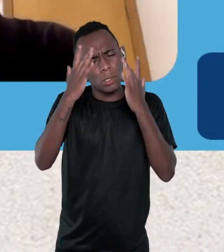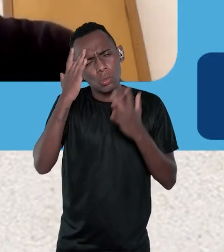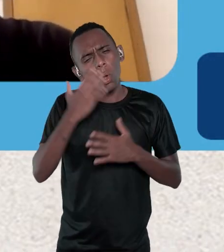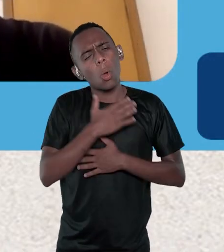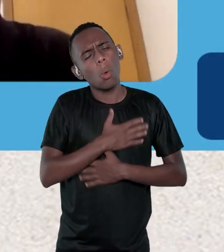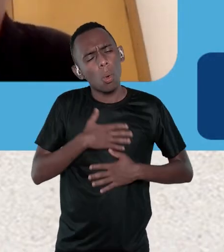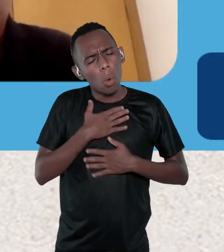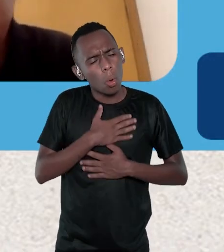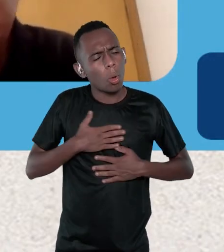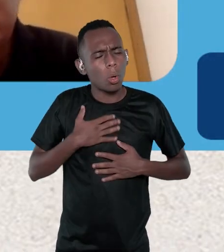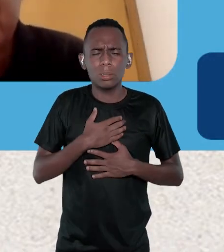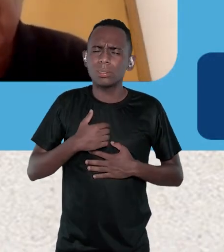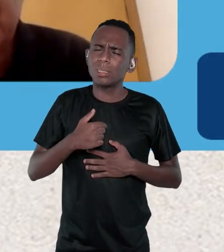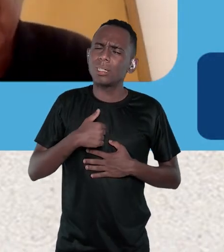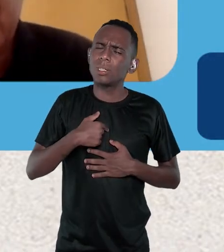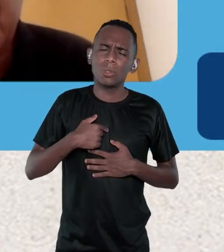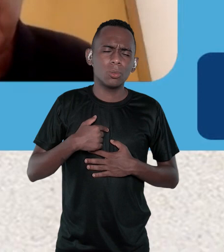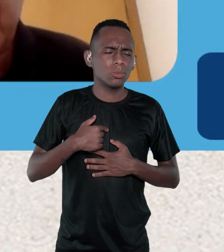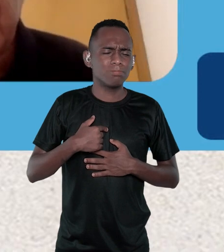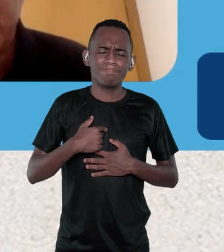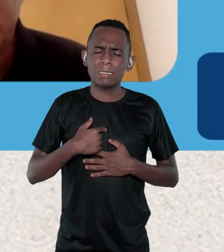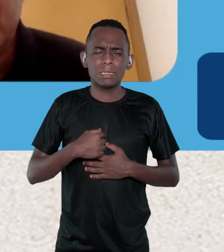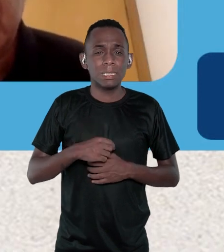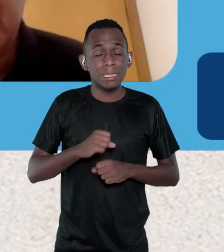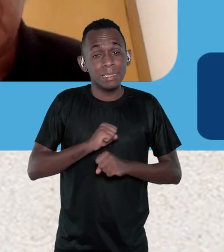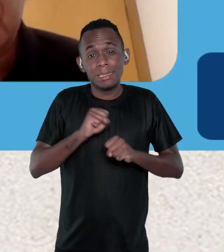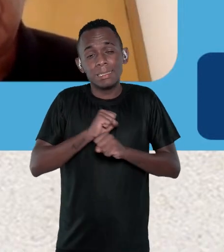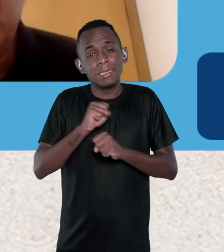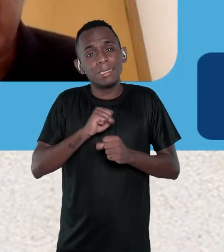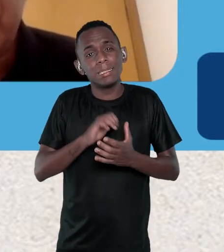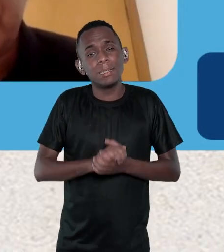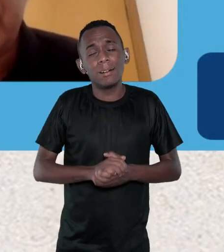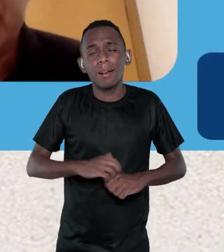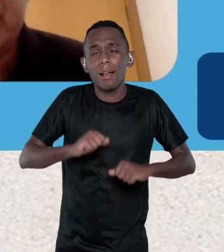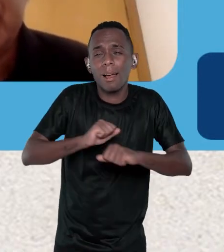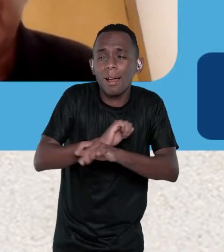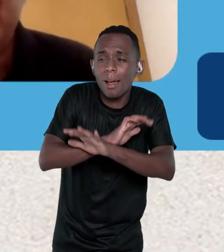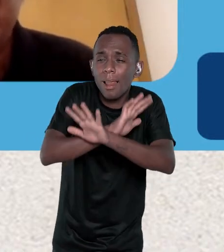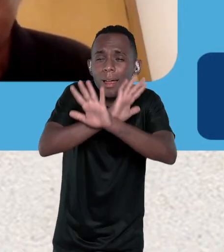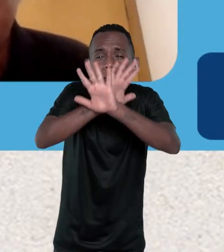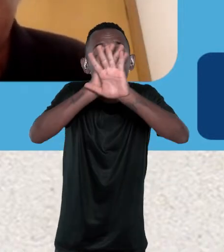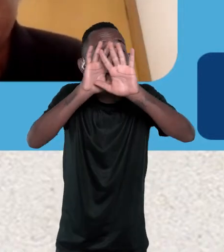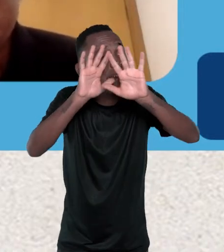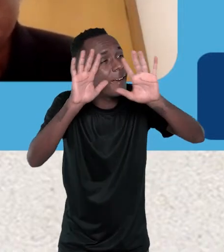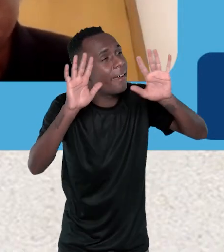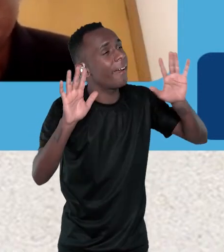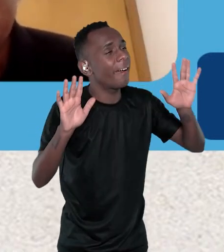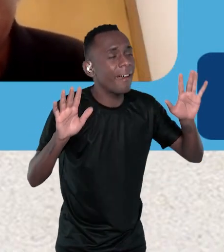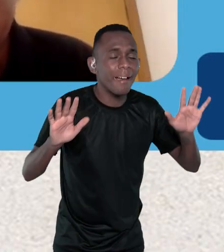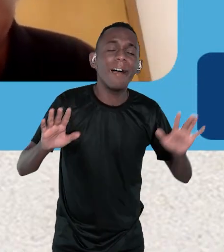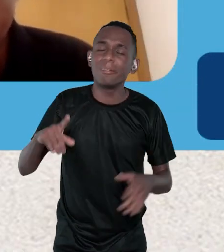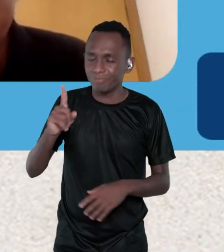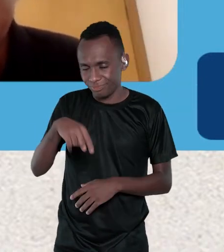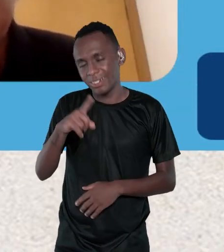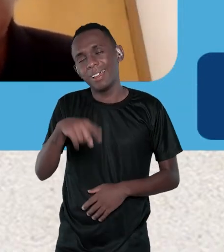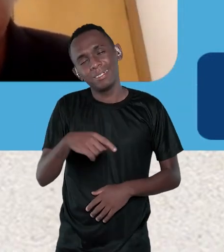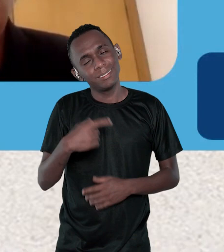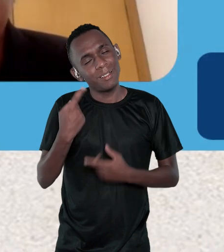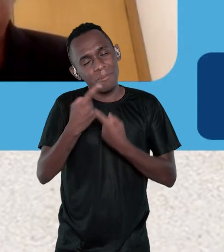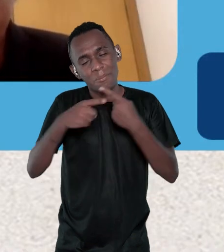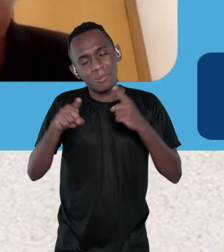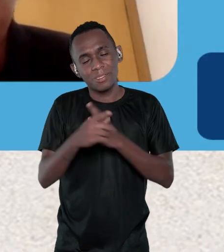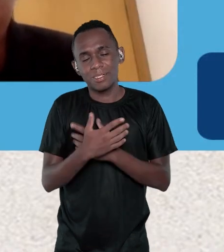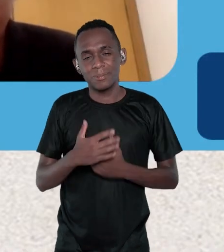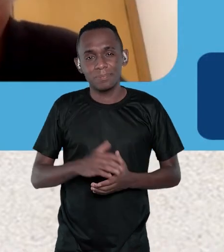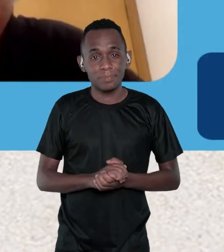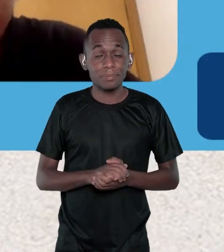música que as pessoas têm muito carinho por ela e eu acho isso adorável. Ela é maravilhosa, clareia,